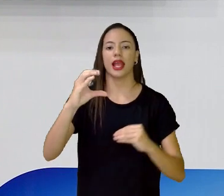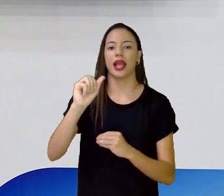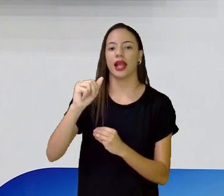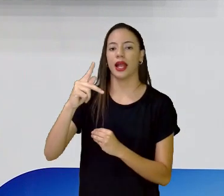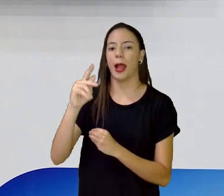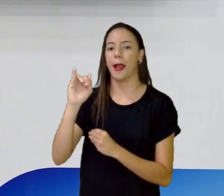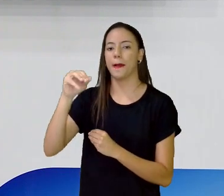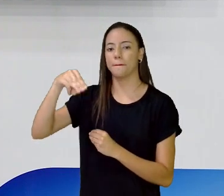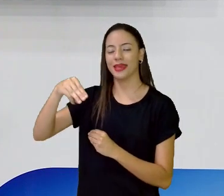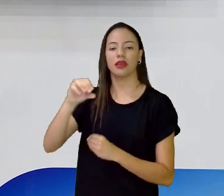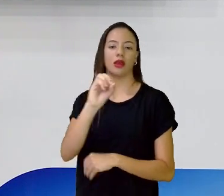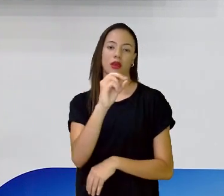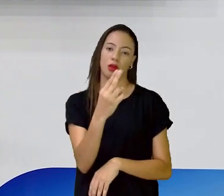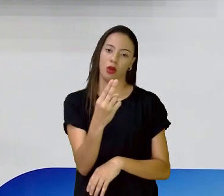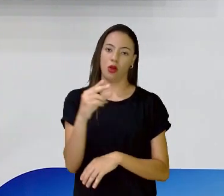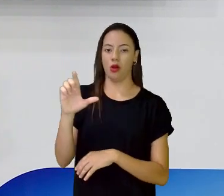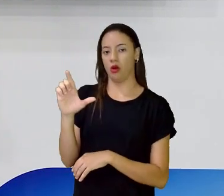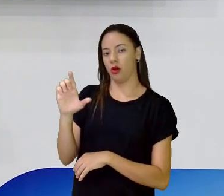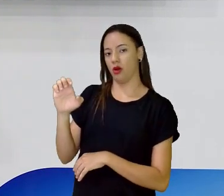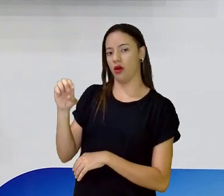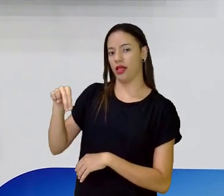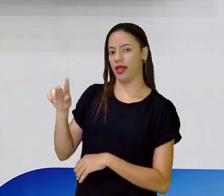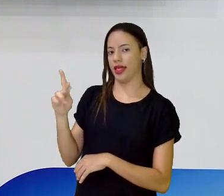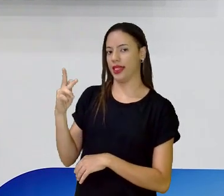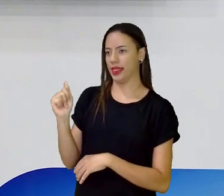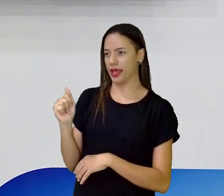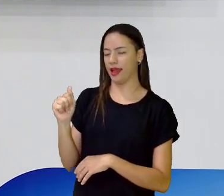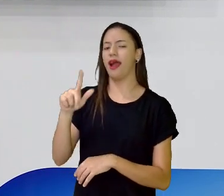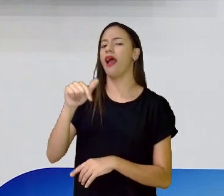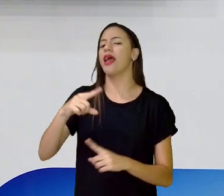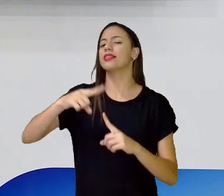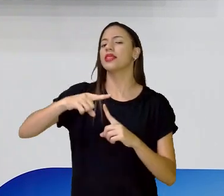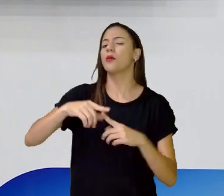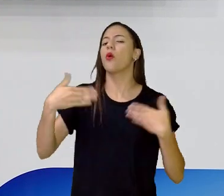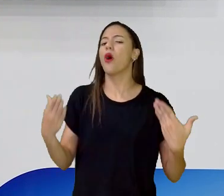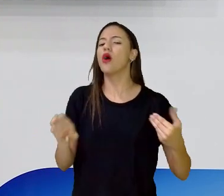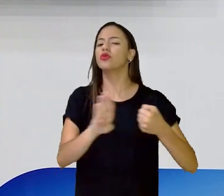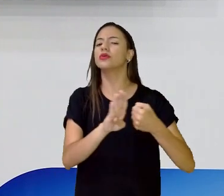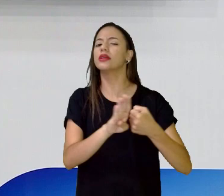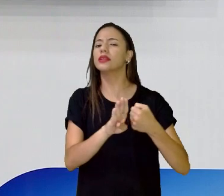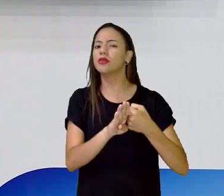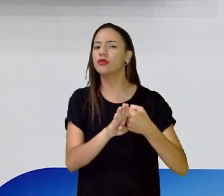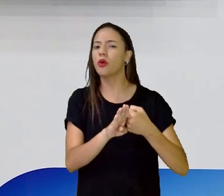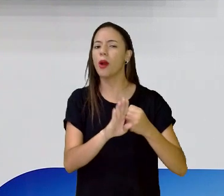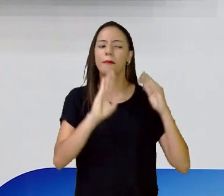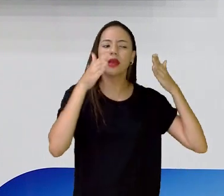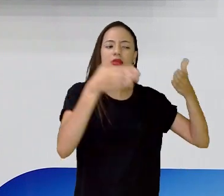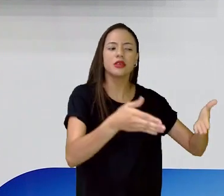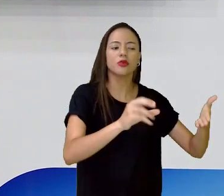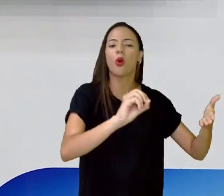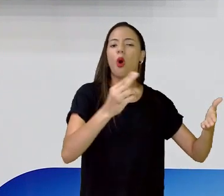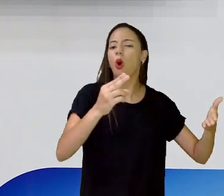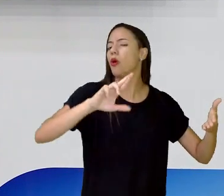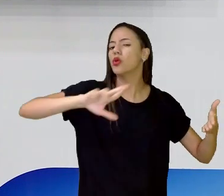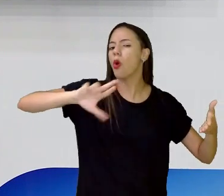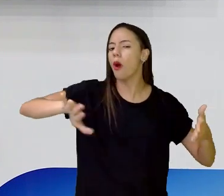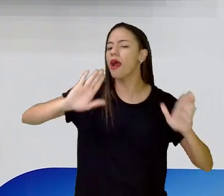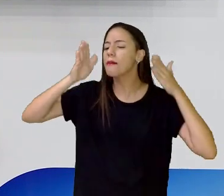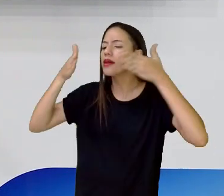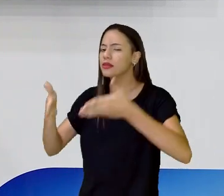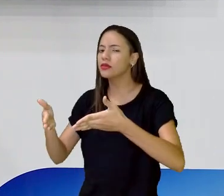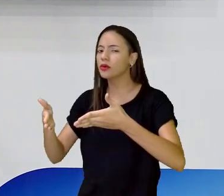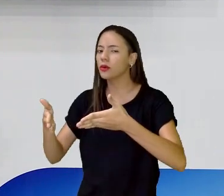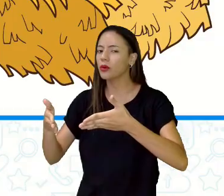um substantivo coletivo específico ou indeterminado? Indeterminado, não é? Porque você